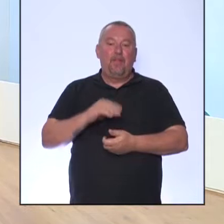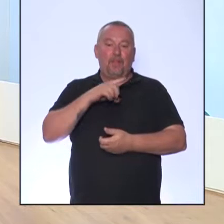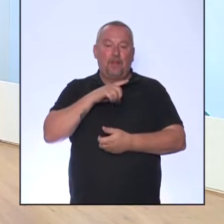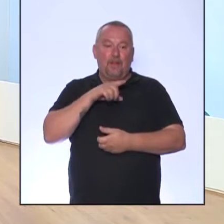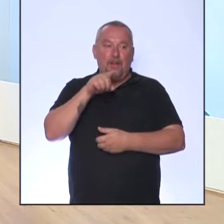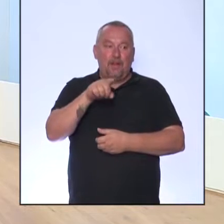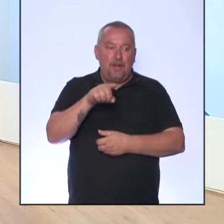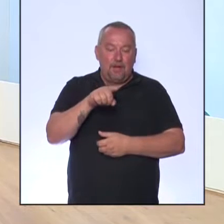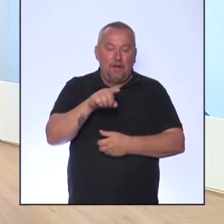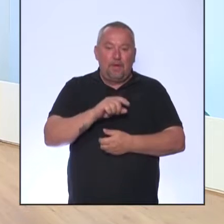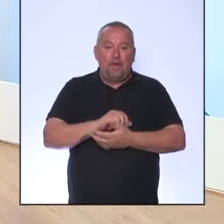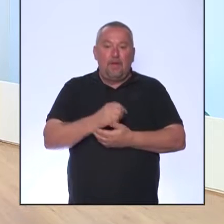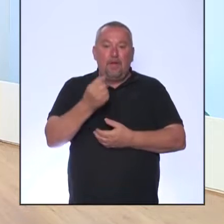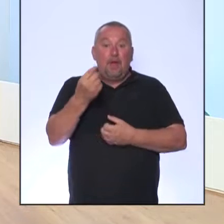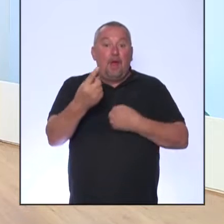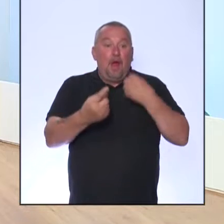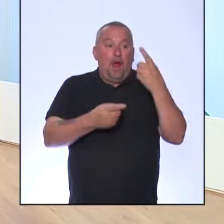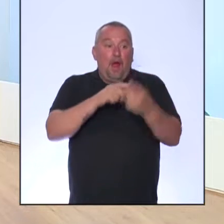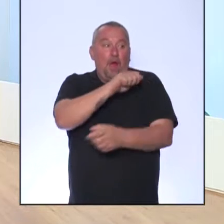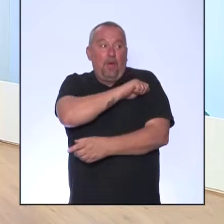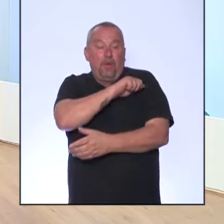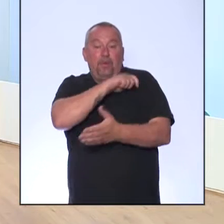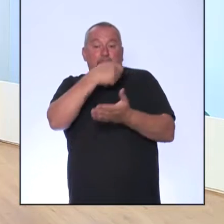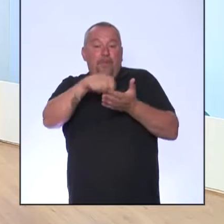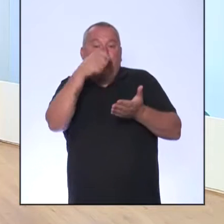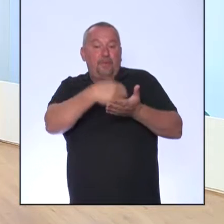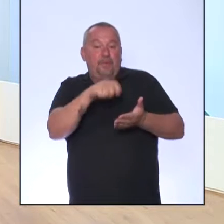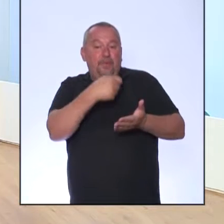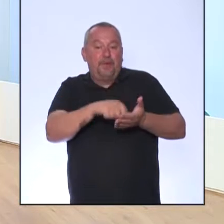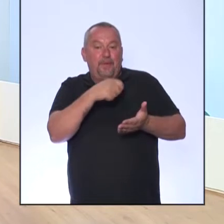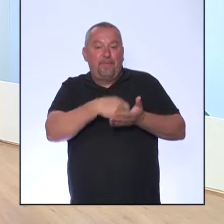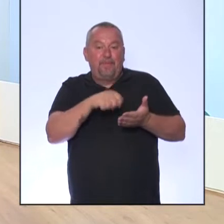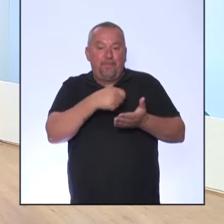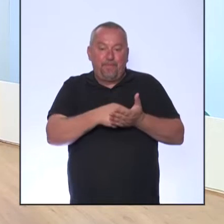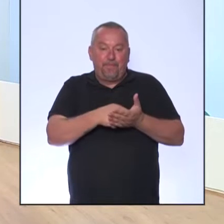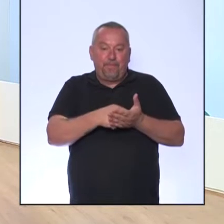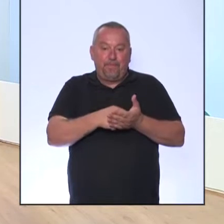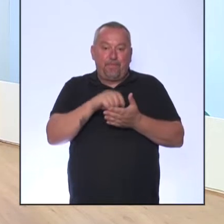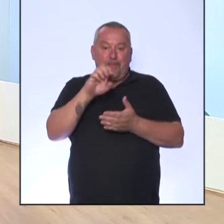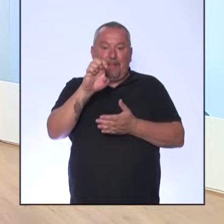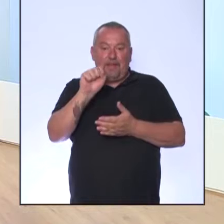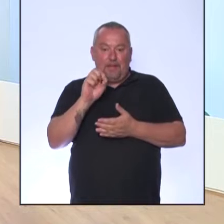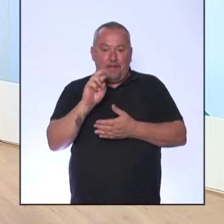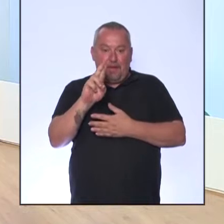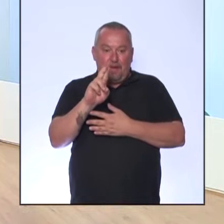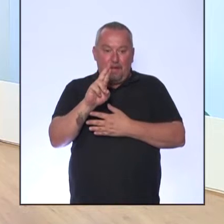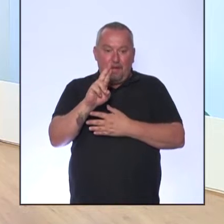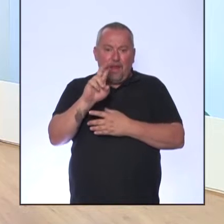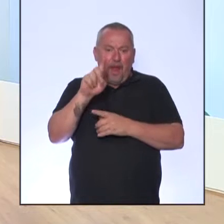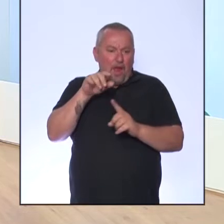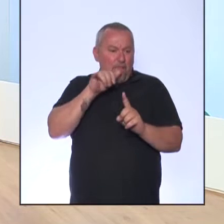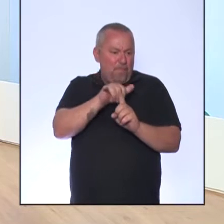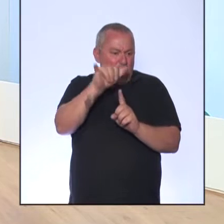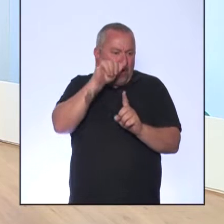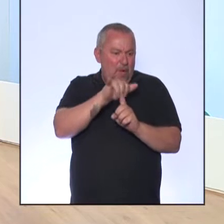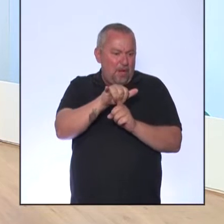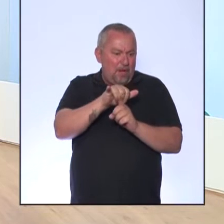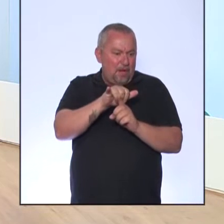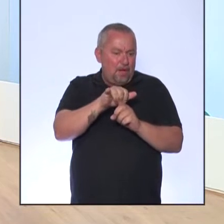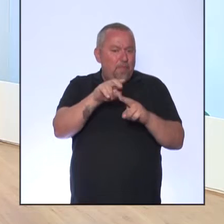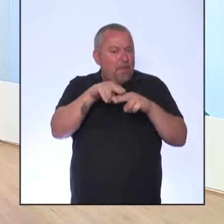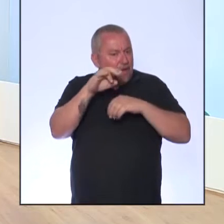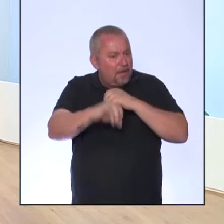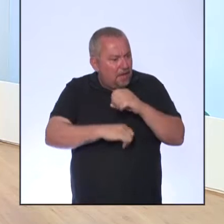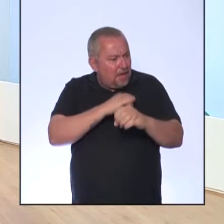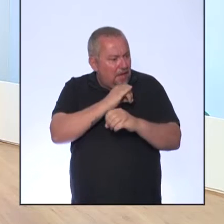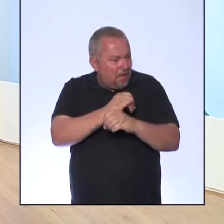aqui alguns alunos escrevendo, né? Esther coloca, é o bullying, professora, pela internet.